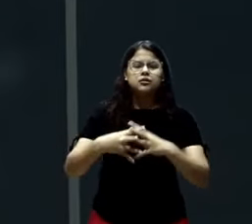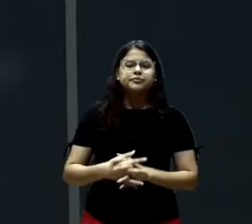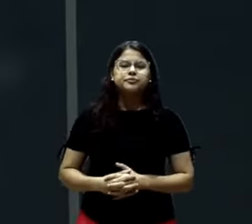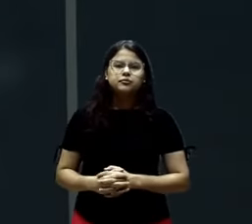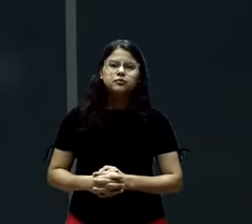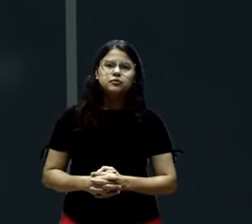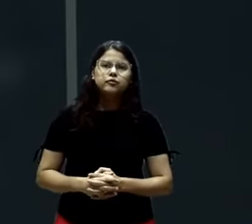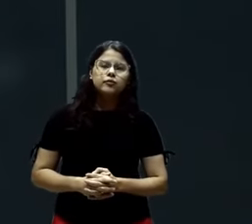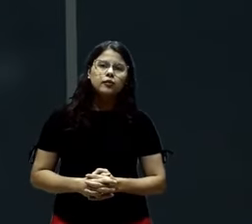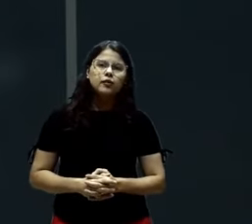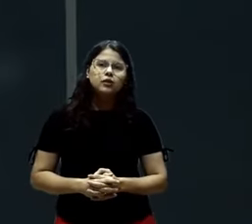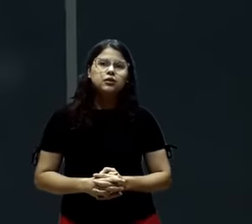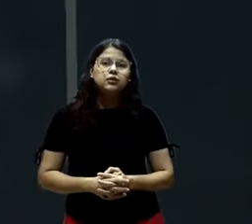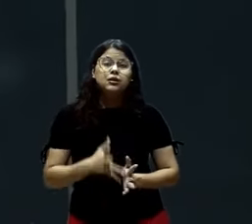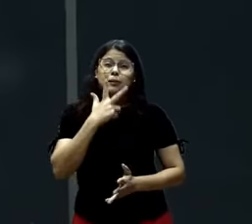conflito.